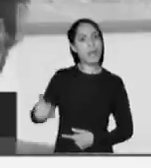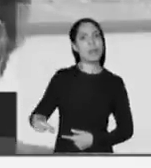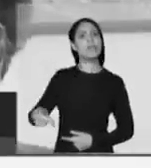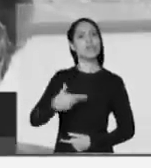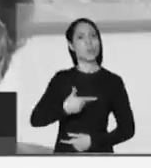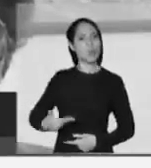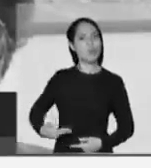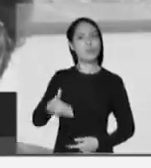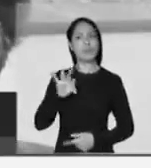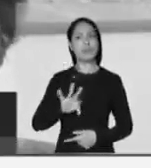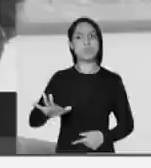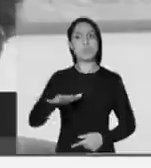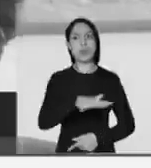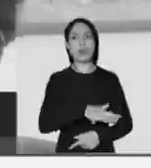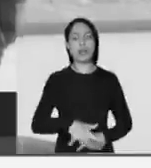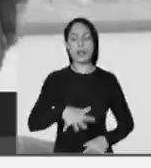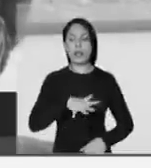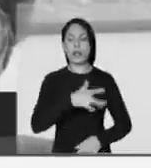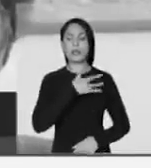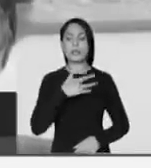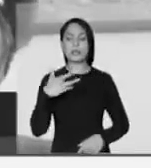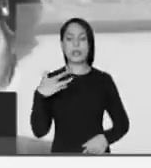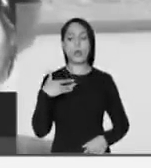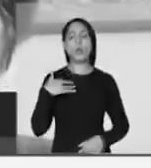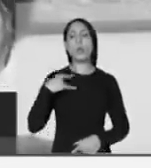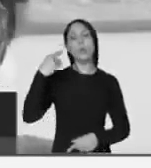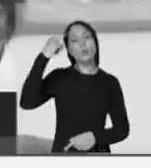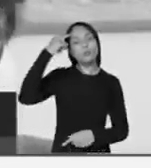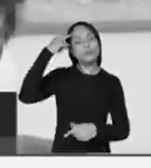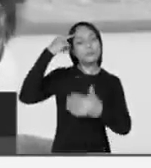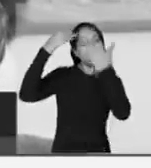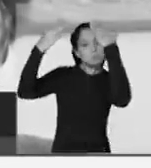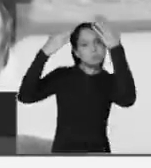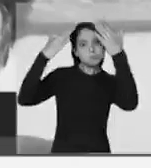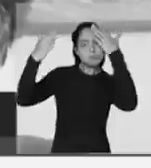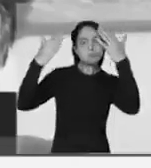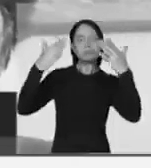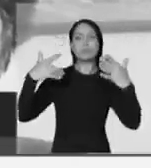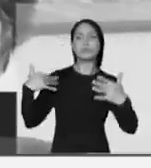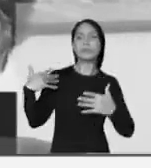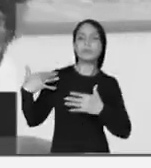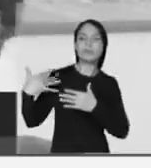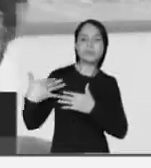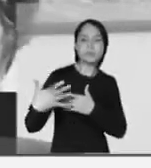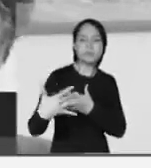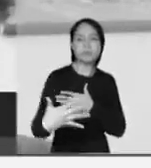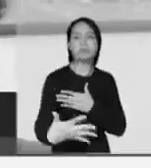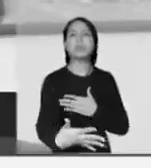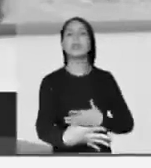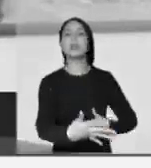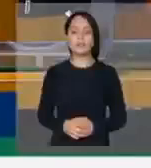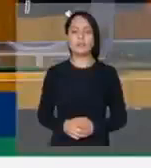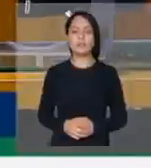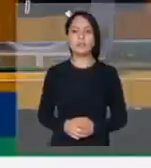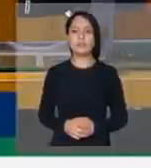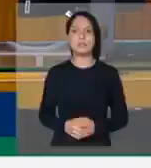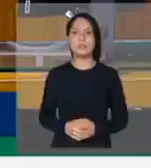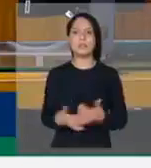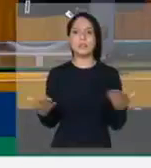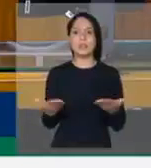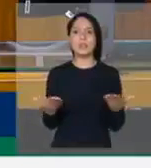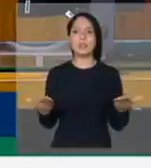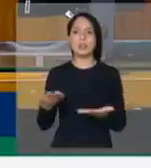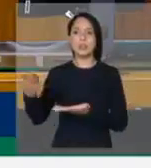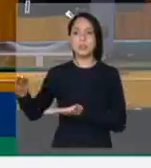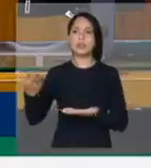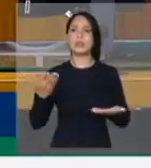a política de saúde mental, que é fruto da luta para superar os holocaustos brasileiros que os hospícios representam. Para fazer